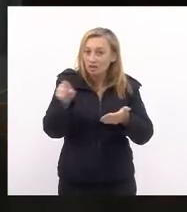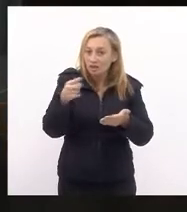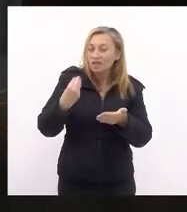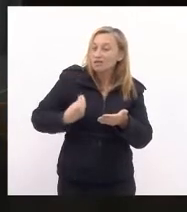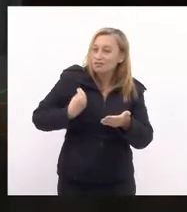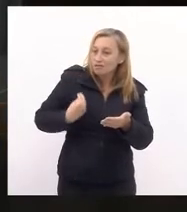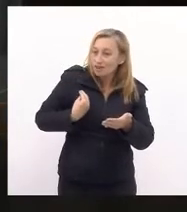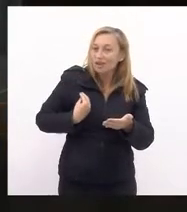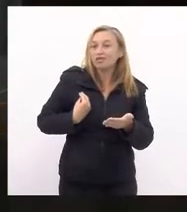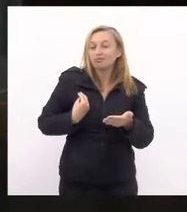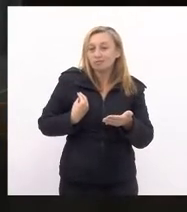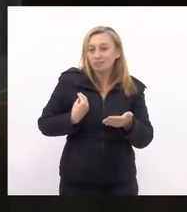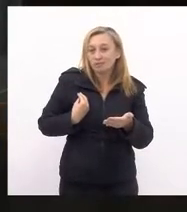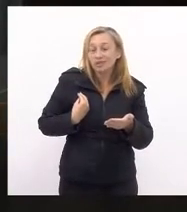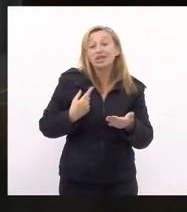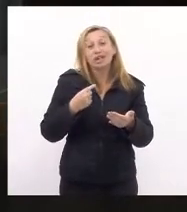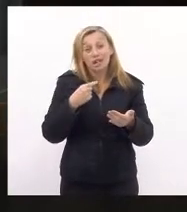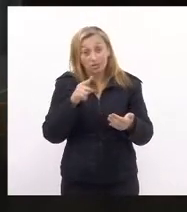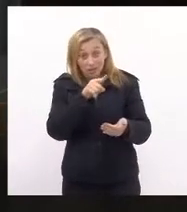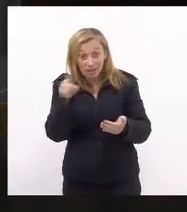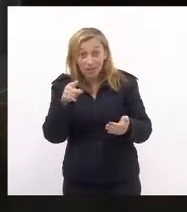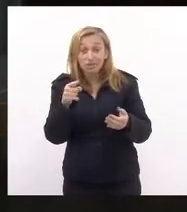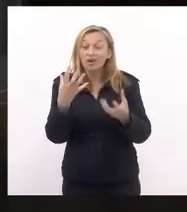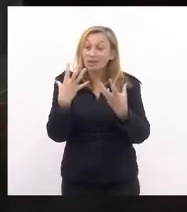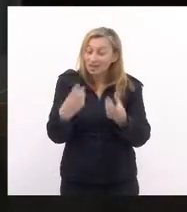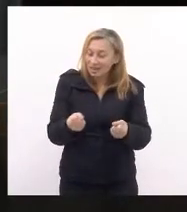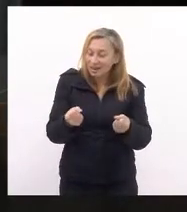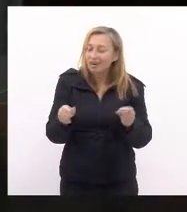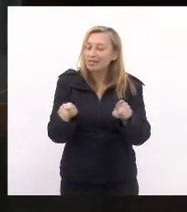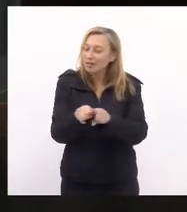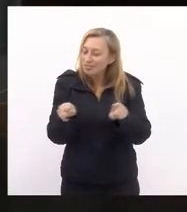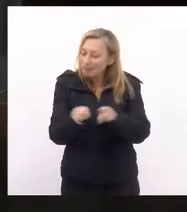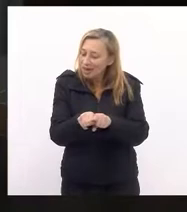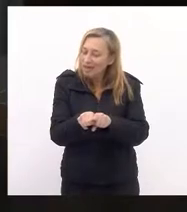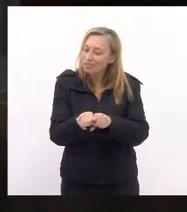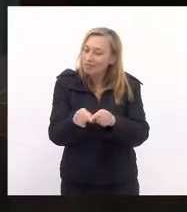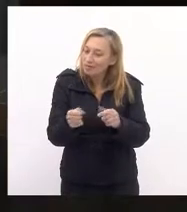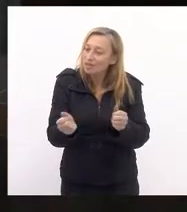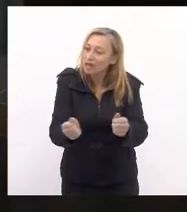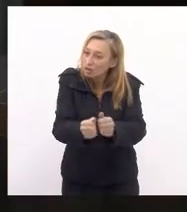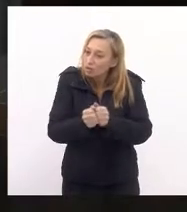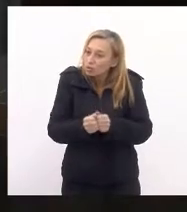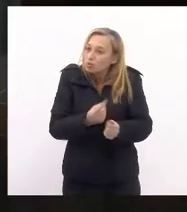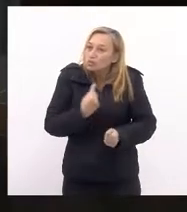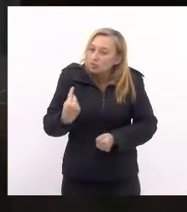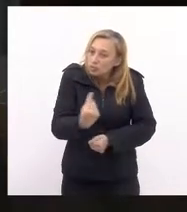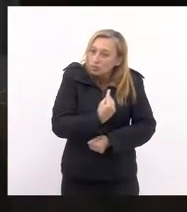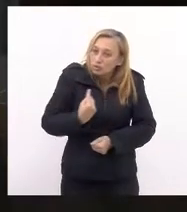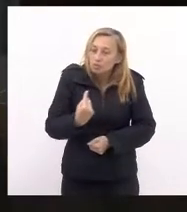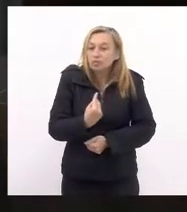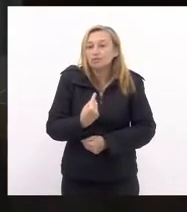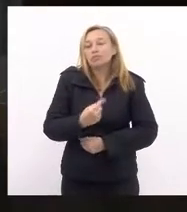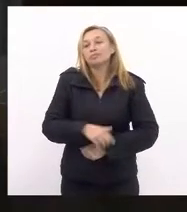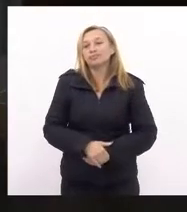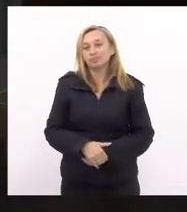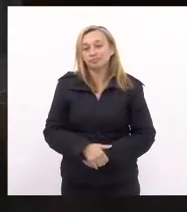que muitos de vocês vão concordar que merecem estar entre nós e são grandes